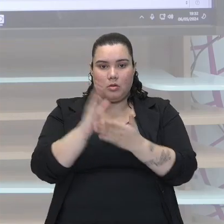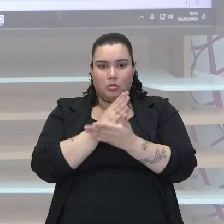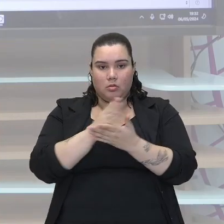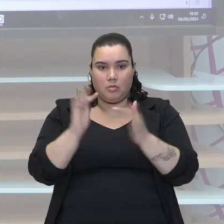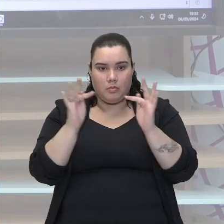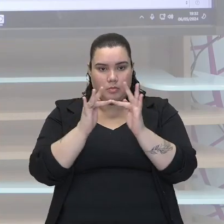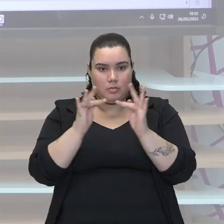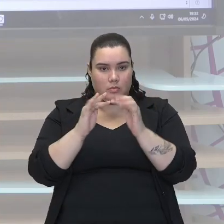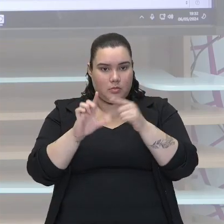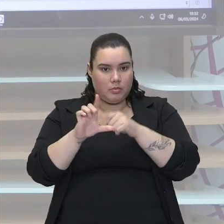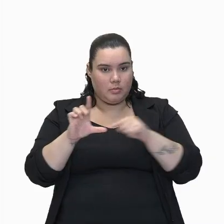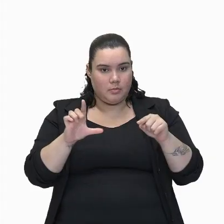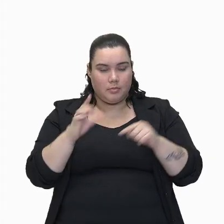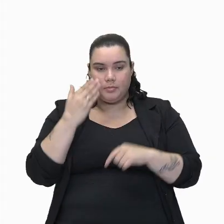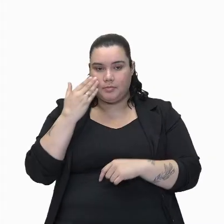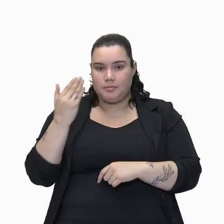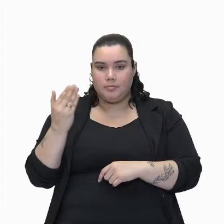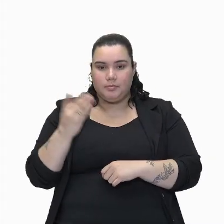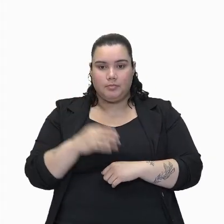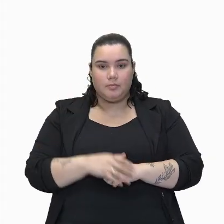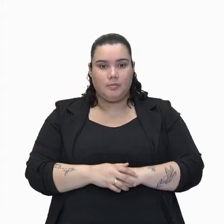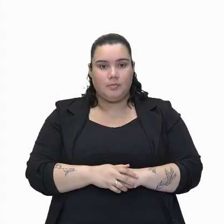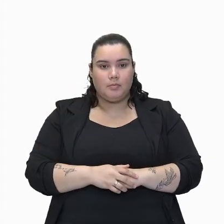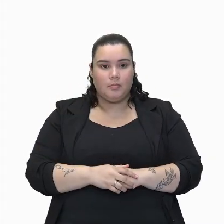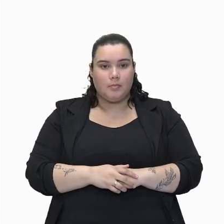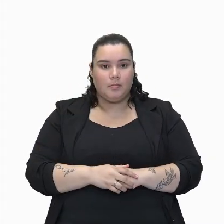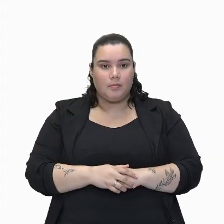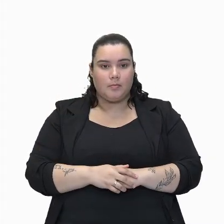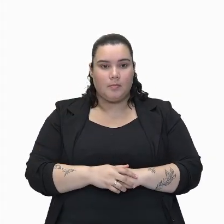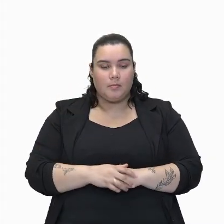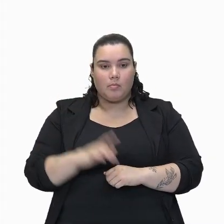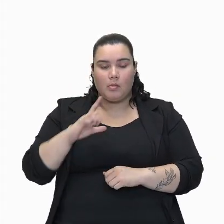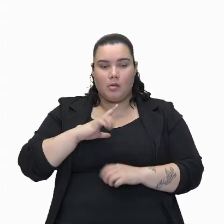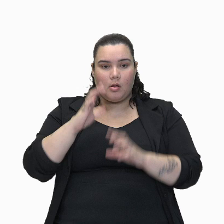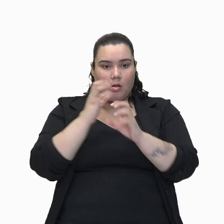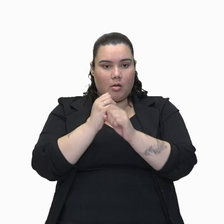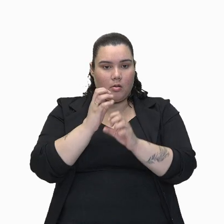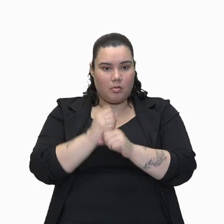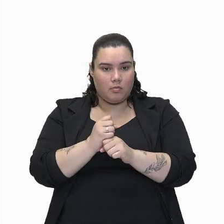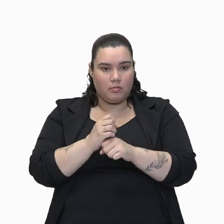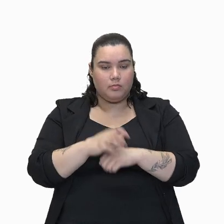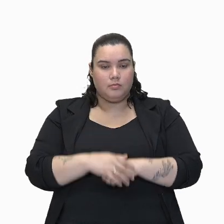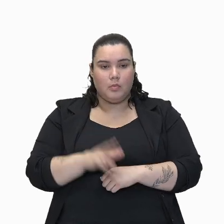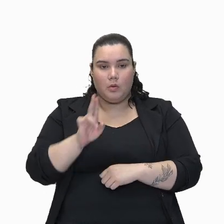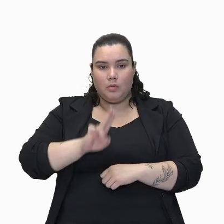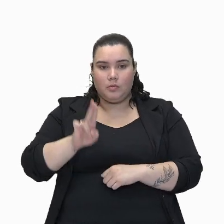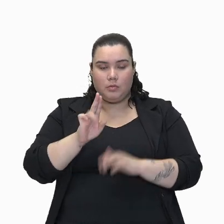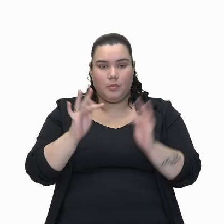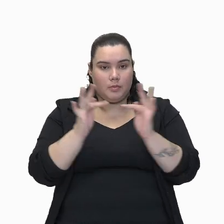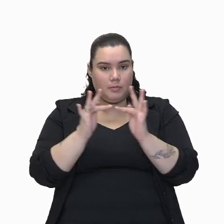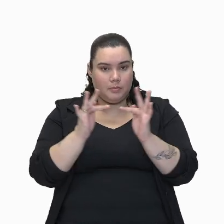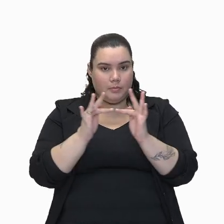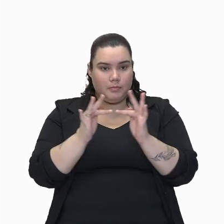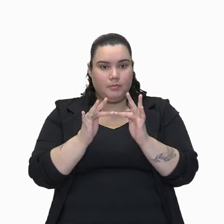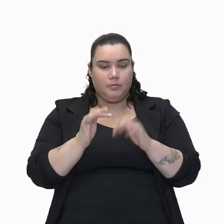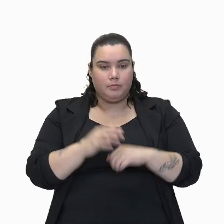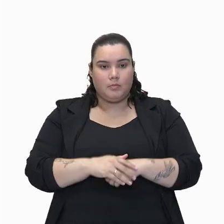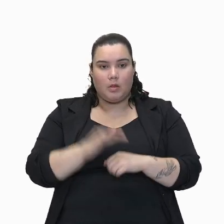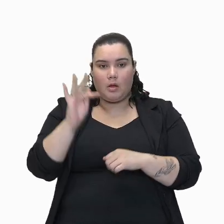funções quadráticas. Vejam comigo. Temos aqui, vamos calcular o zero dessa função,